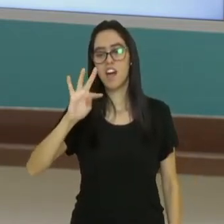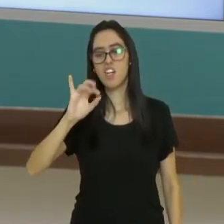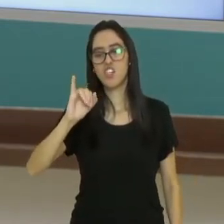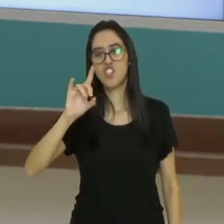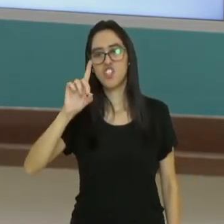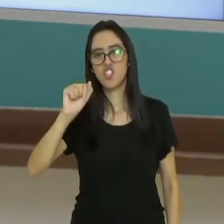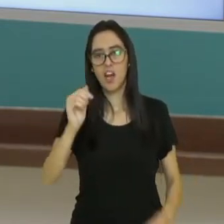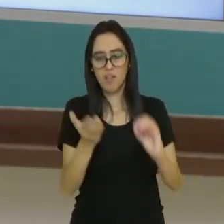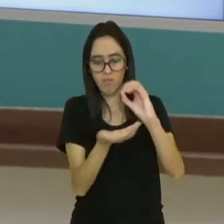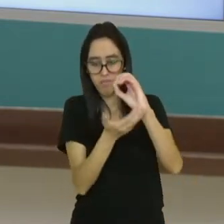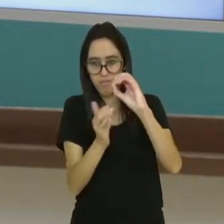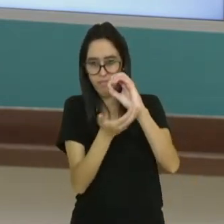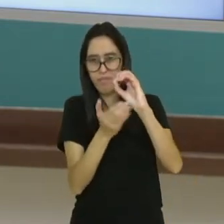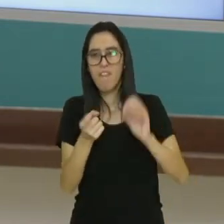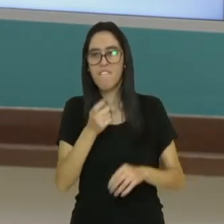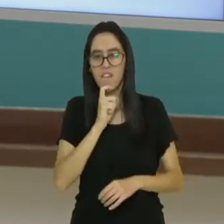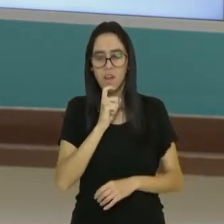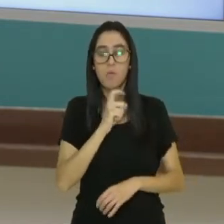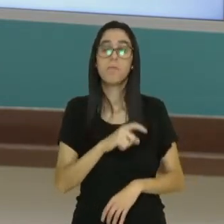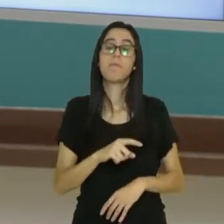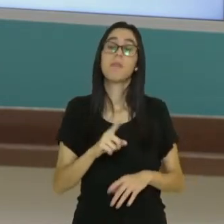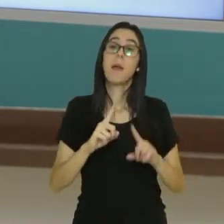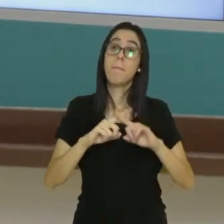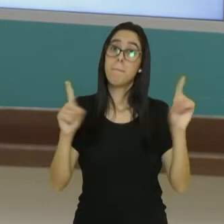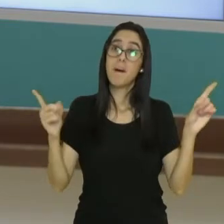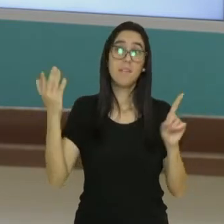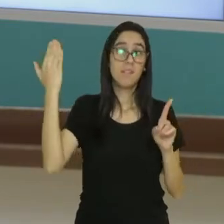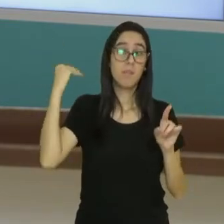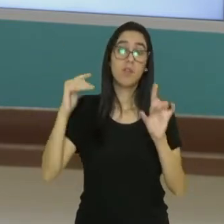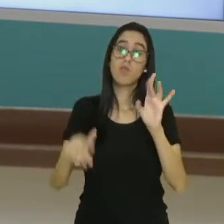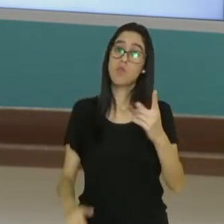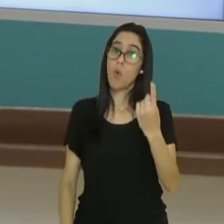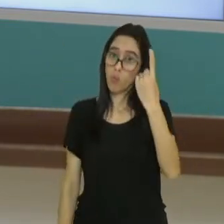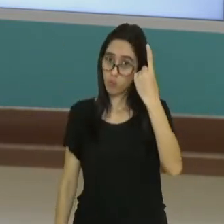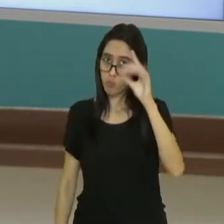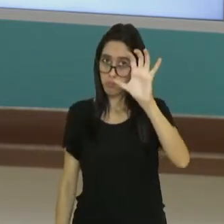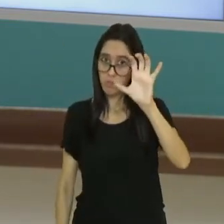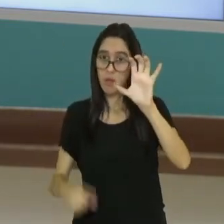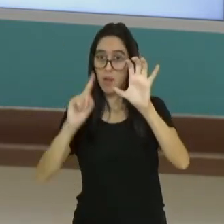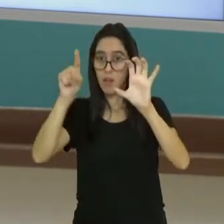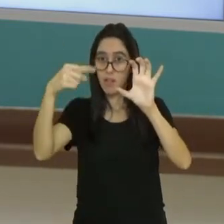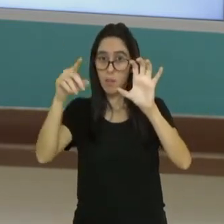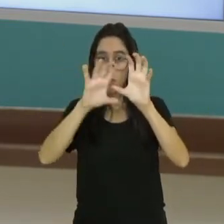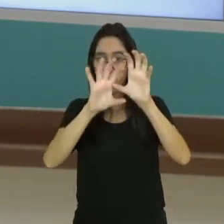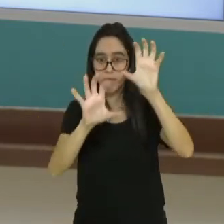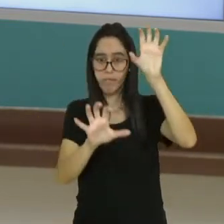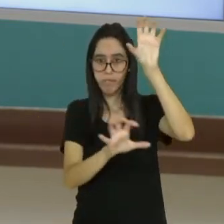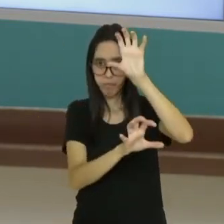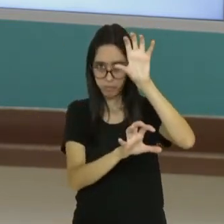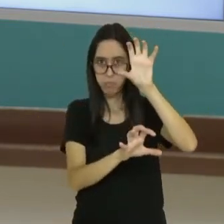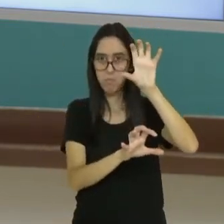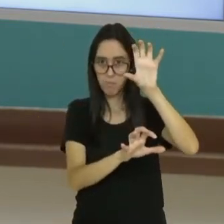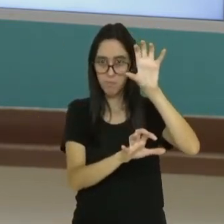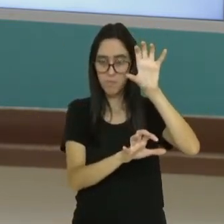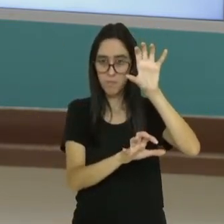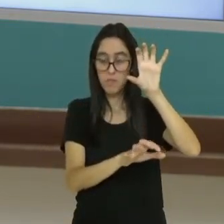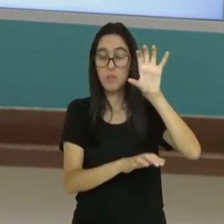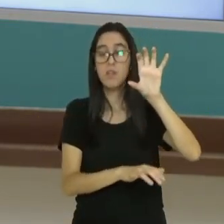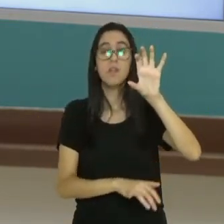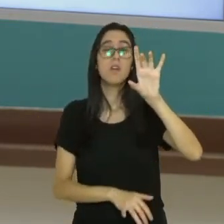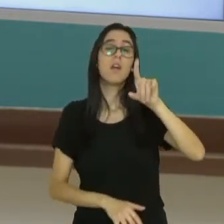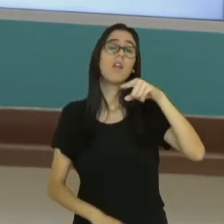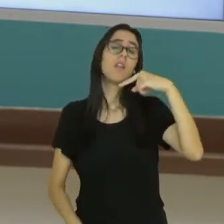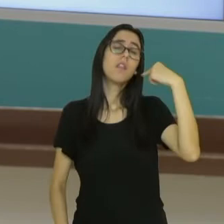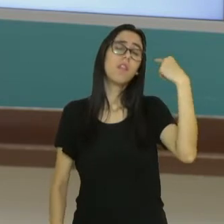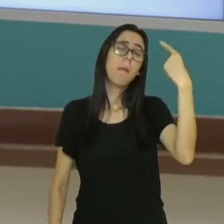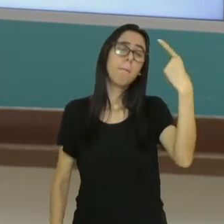naquele período a gente tinha primeiro a Pangeia, depois Laurásia e Gondwana. E só depois, com toda essa